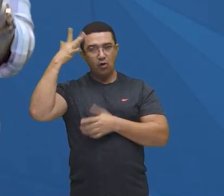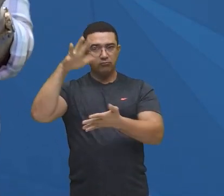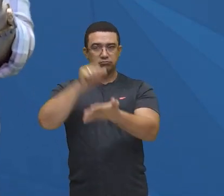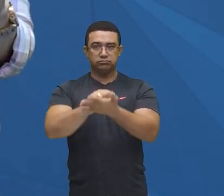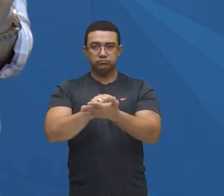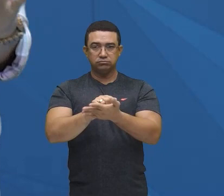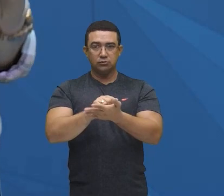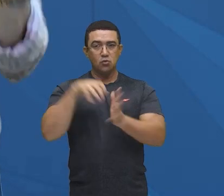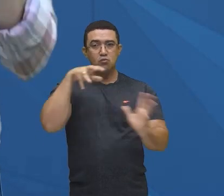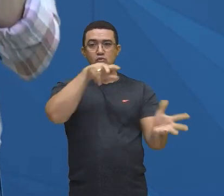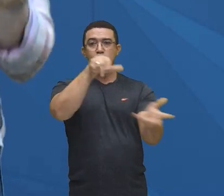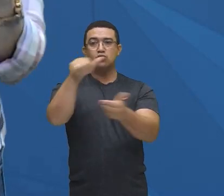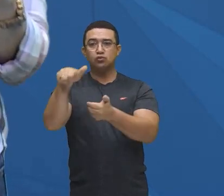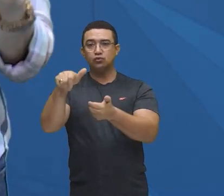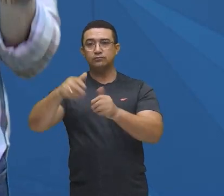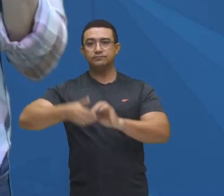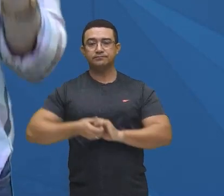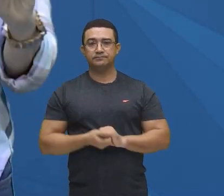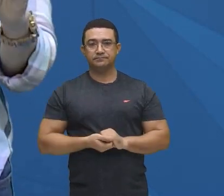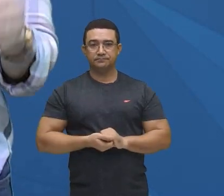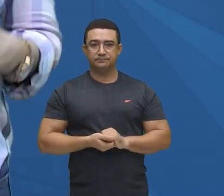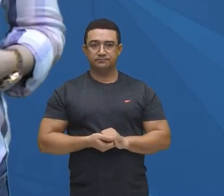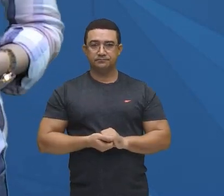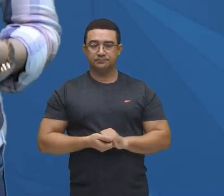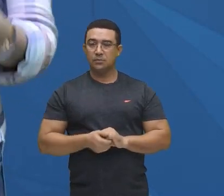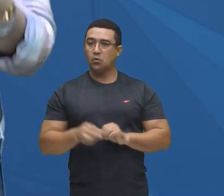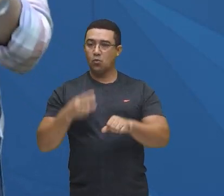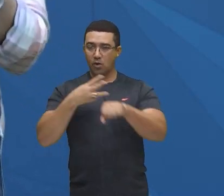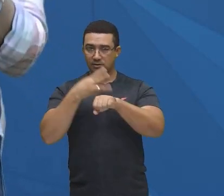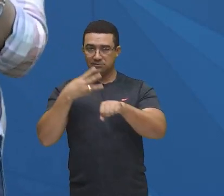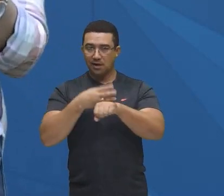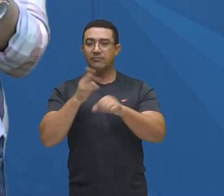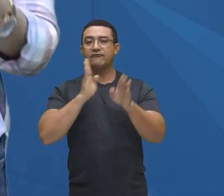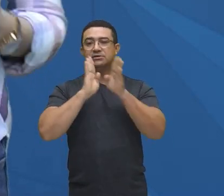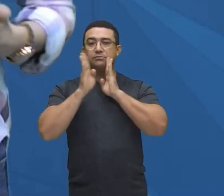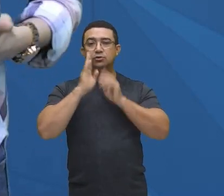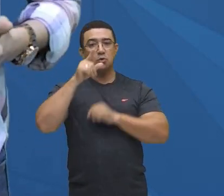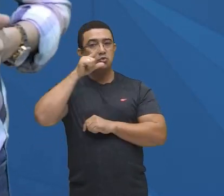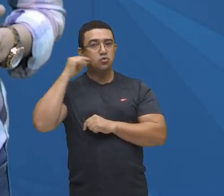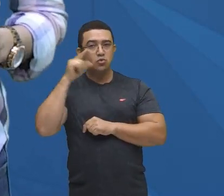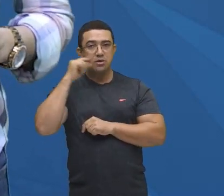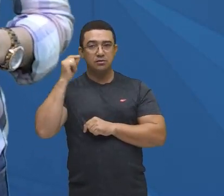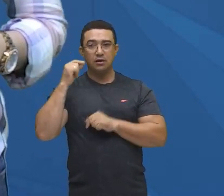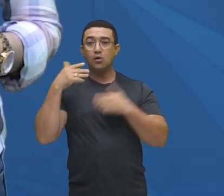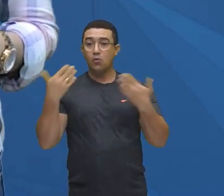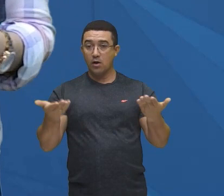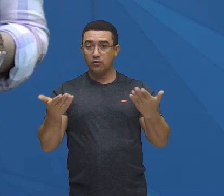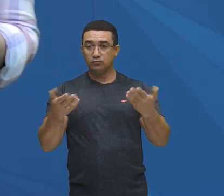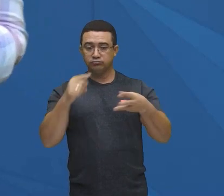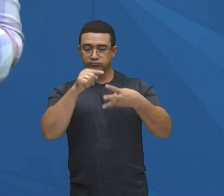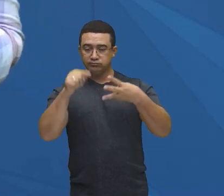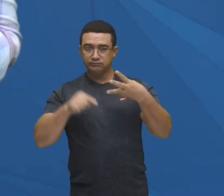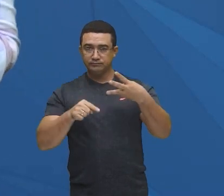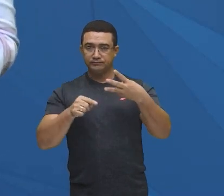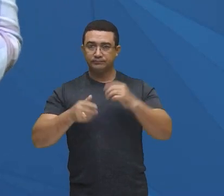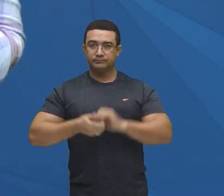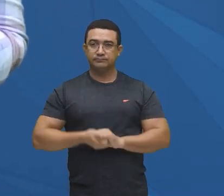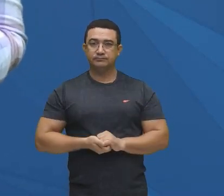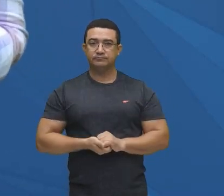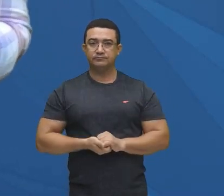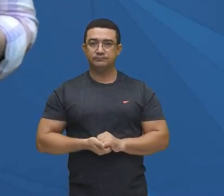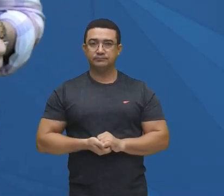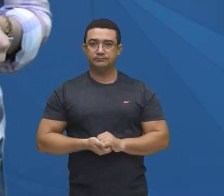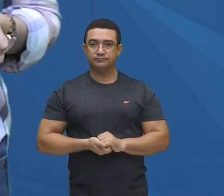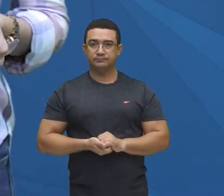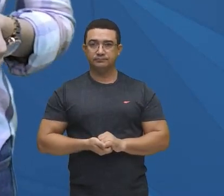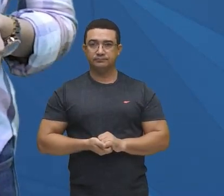no mundo? WhatsApp, Facebook ou Twitter? Qual dessas 3 redes vocês acham que tem o